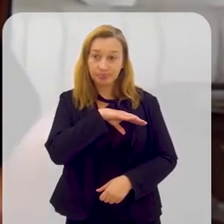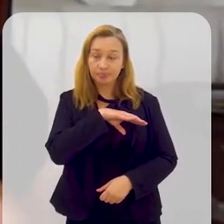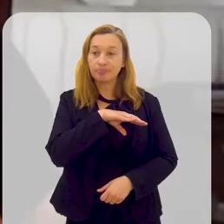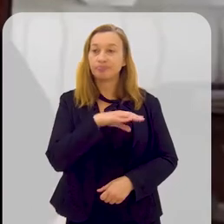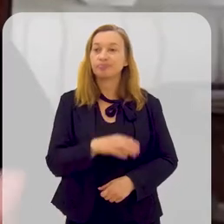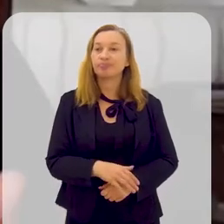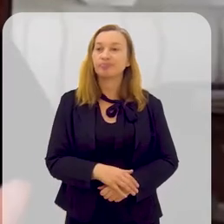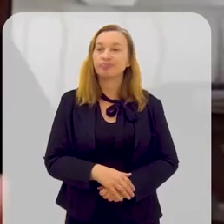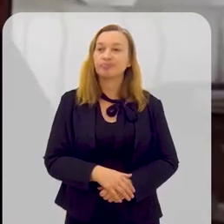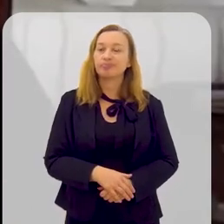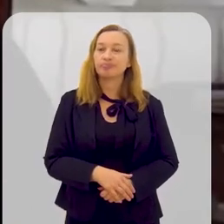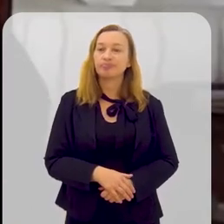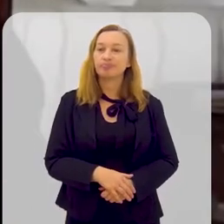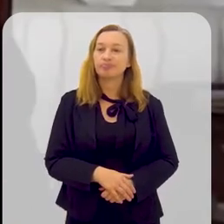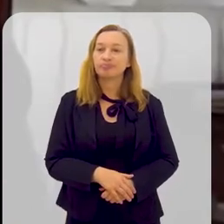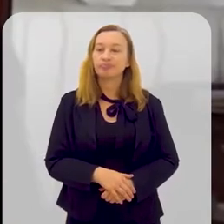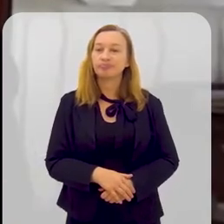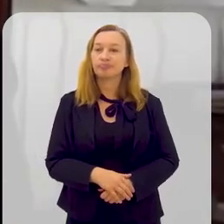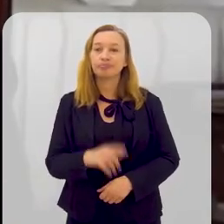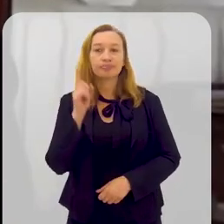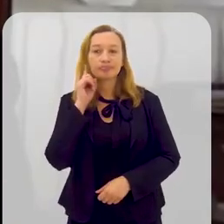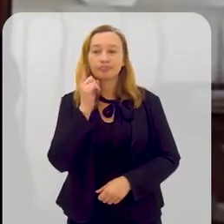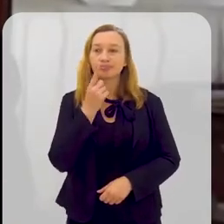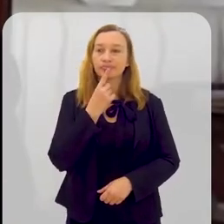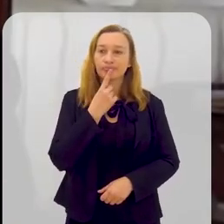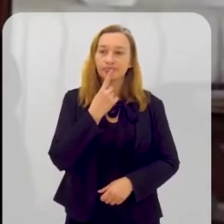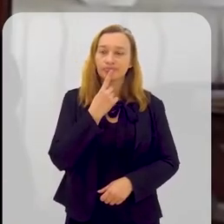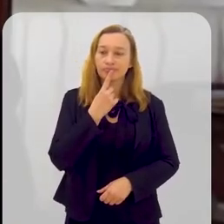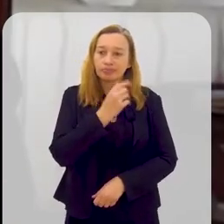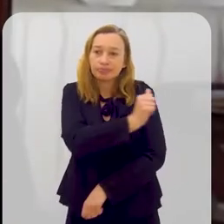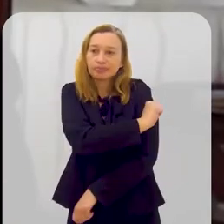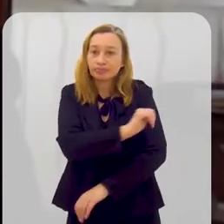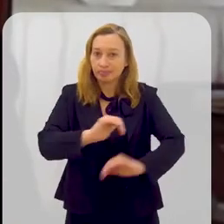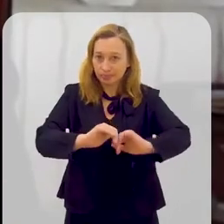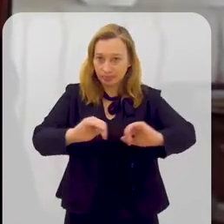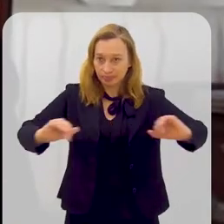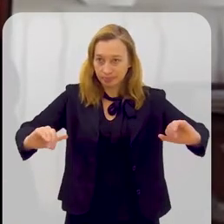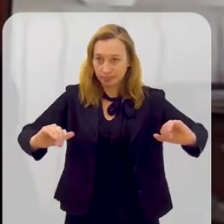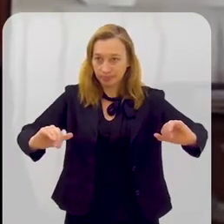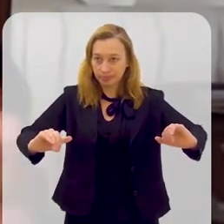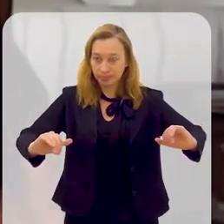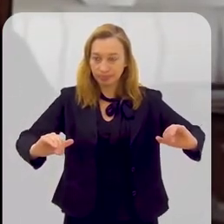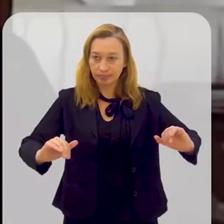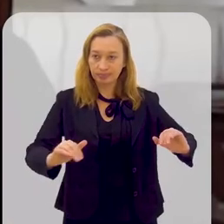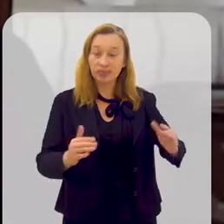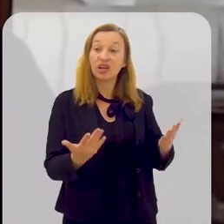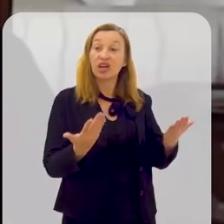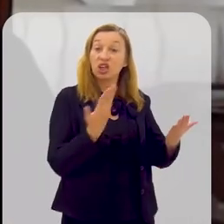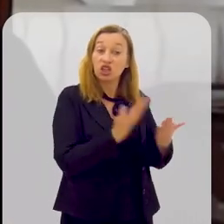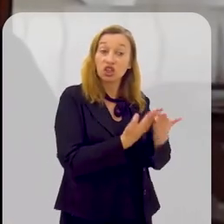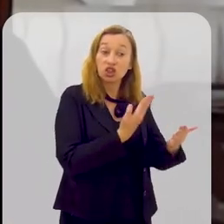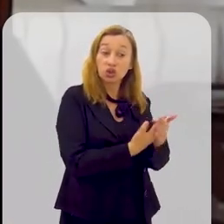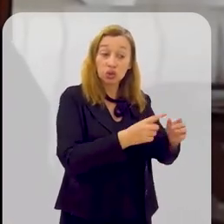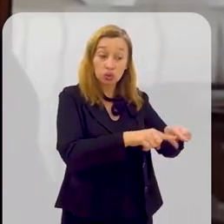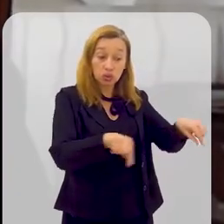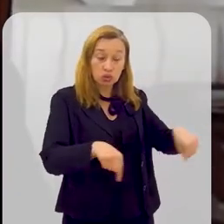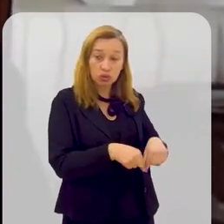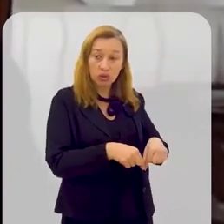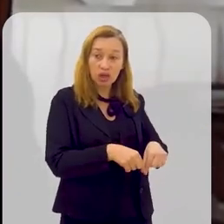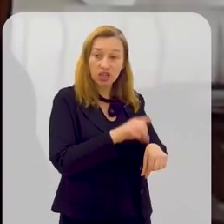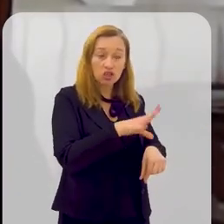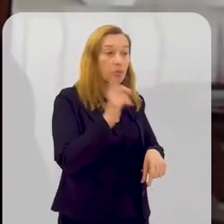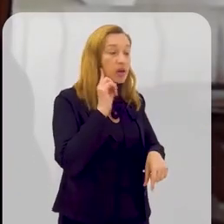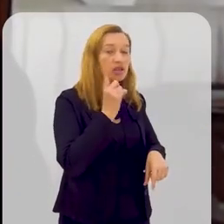seja dado apenas para os alunos surdos separado ele estuda numa classe inclusiva